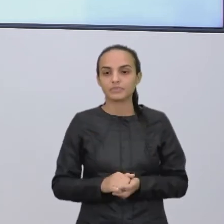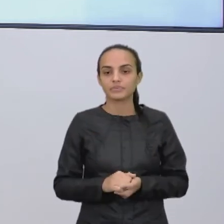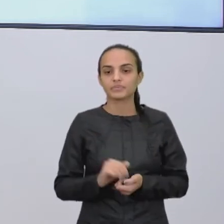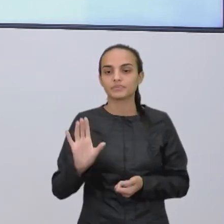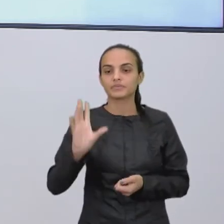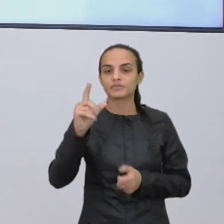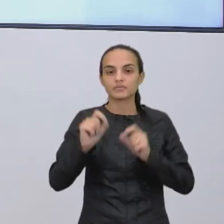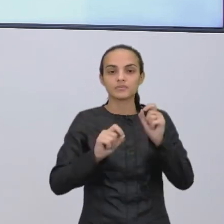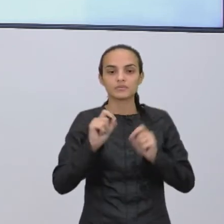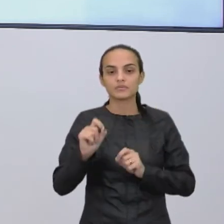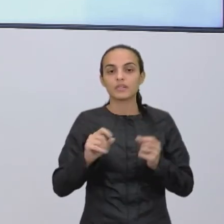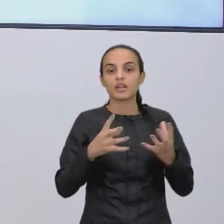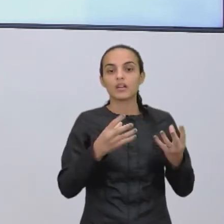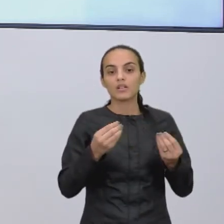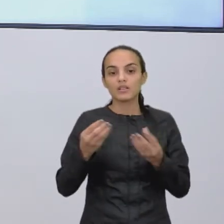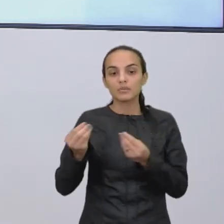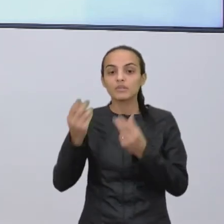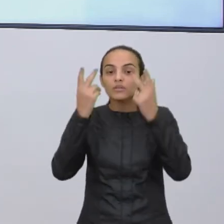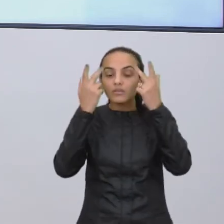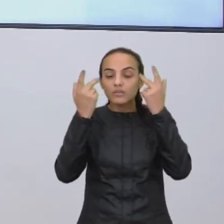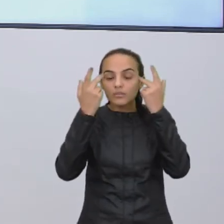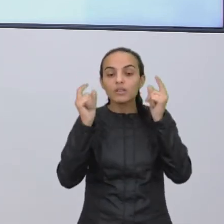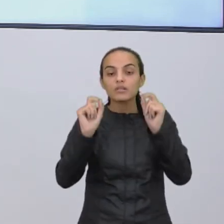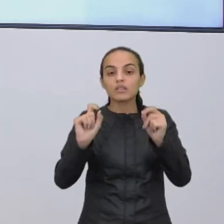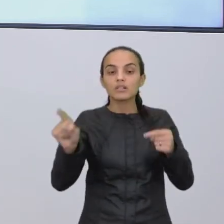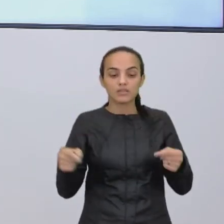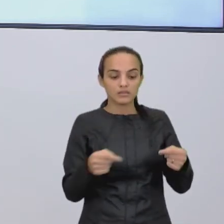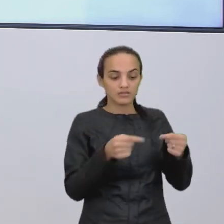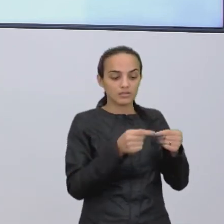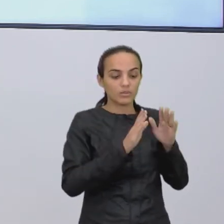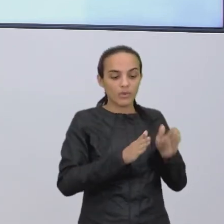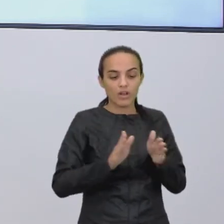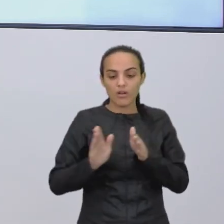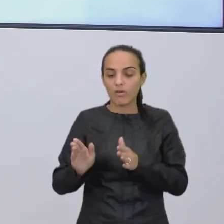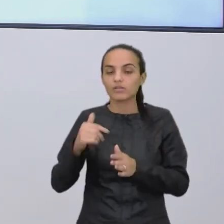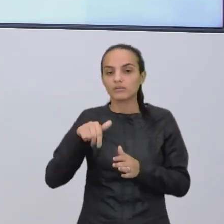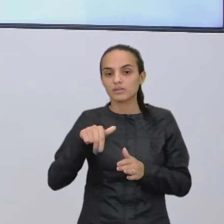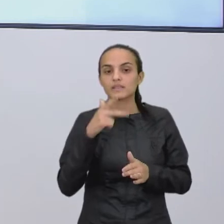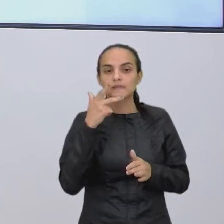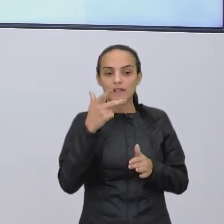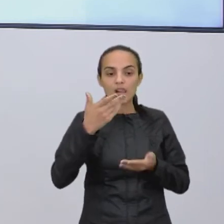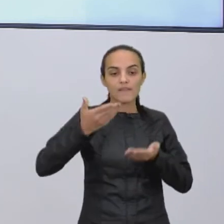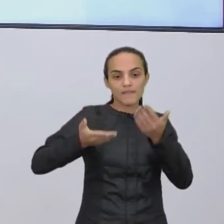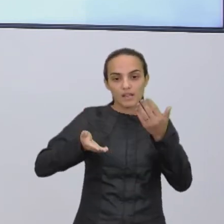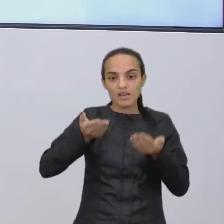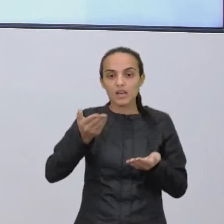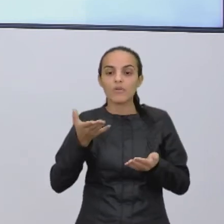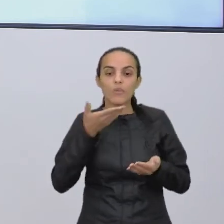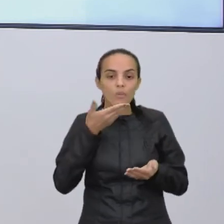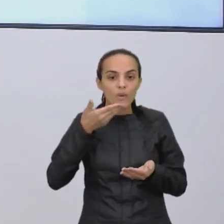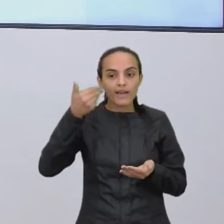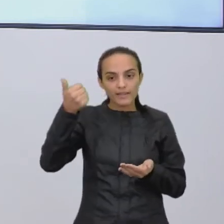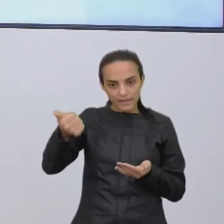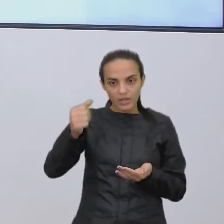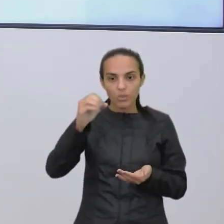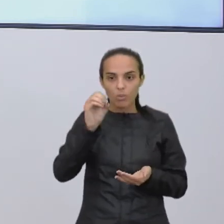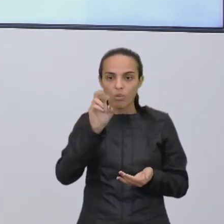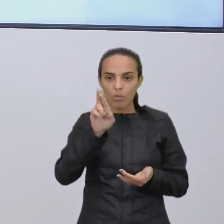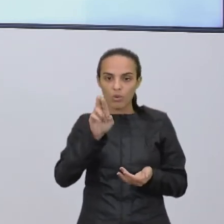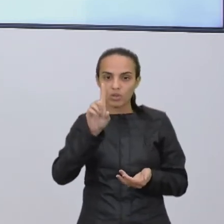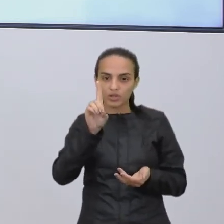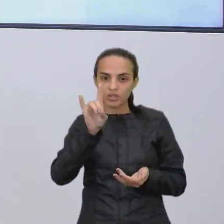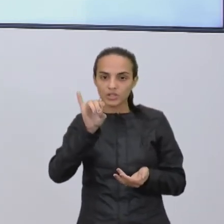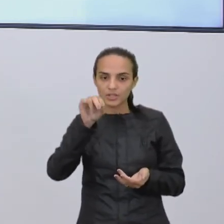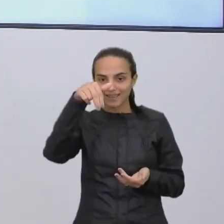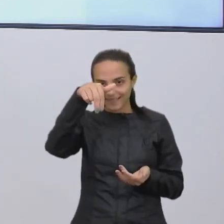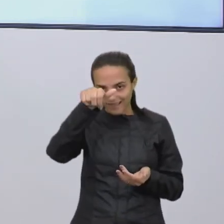acontece? Muito comum essa ideia da associação com a ordem quando a gente fala de variáveis qualitativas ordinais. Tudo bem? A gente está falando